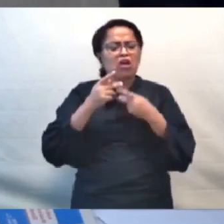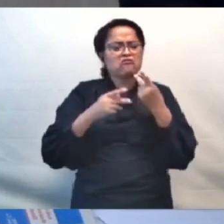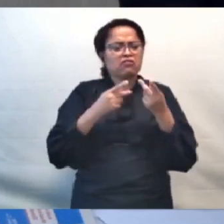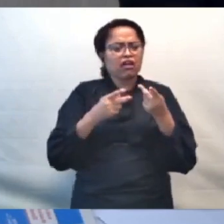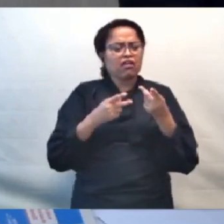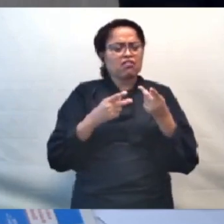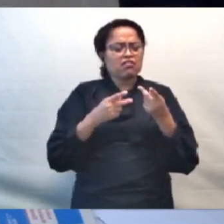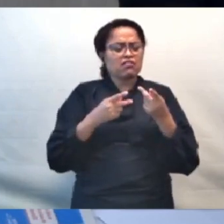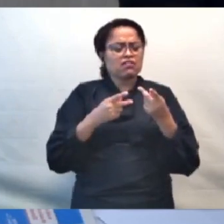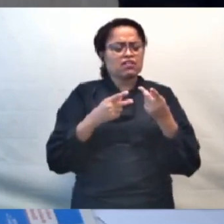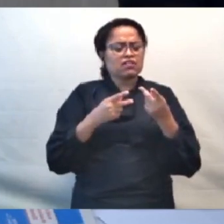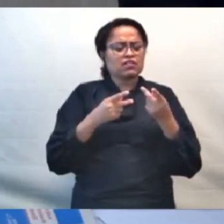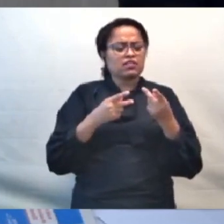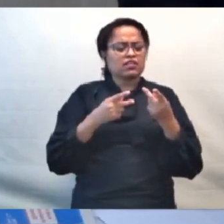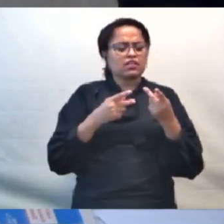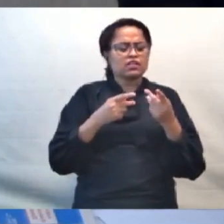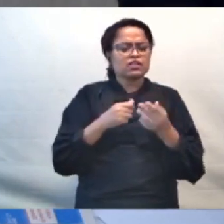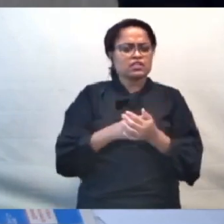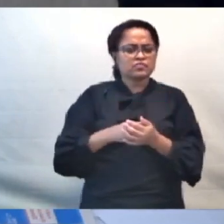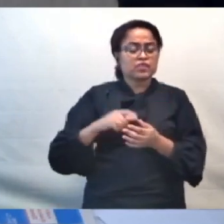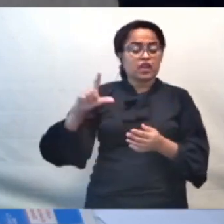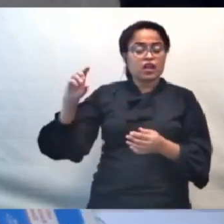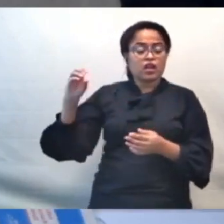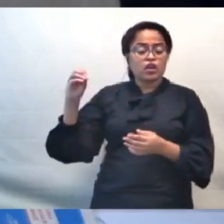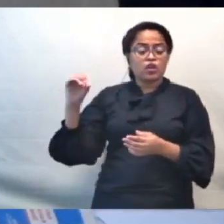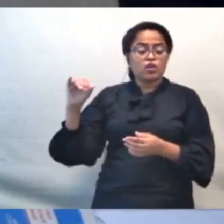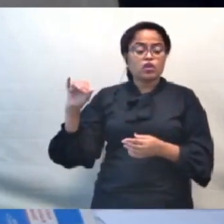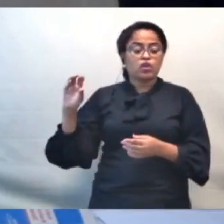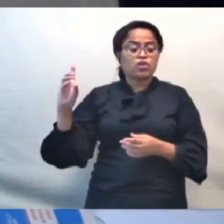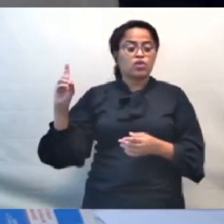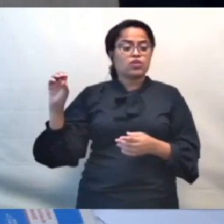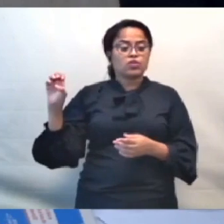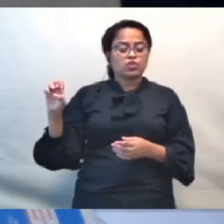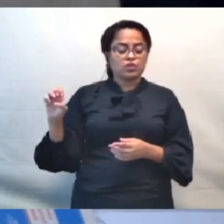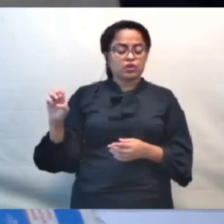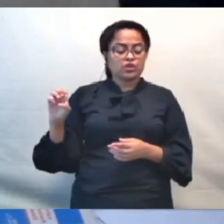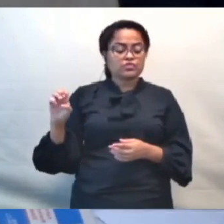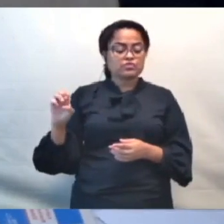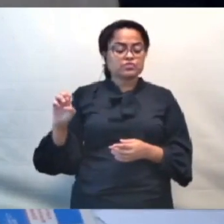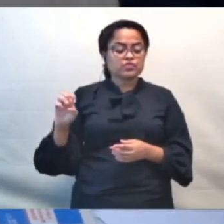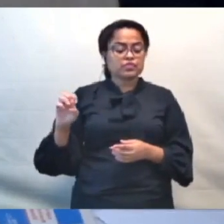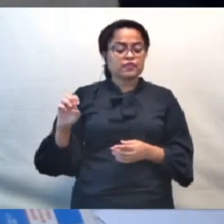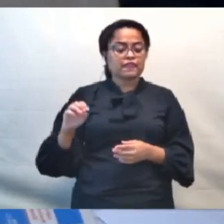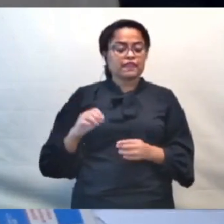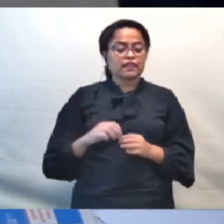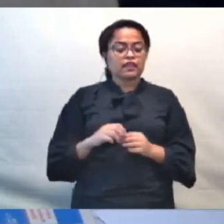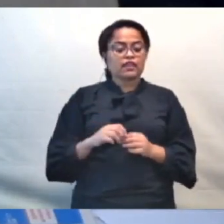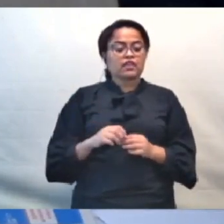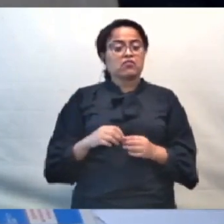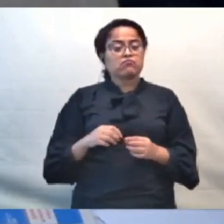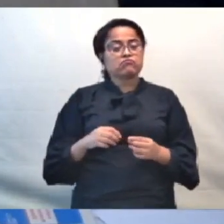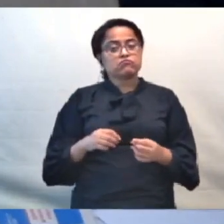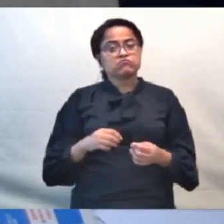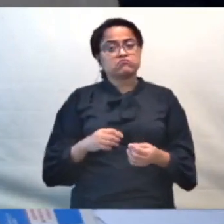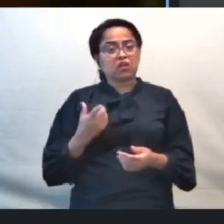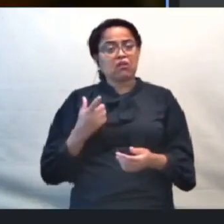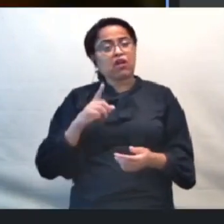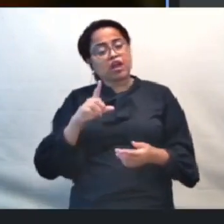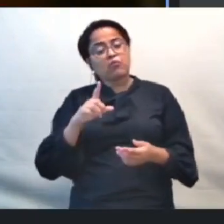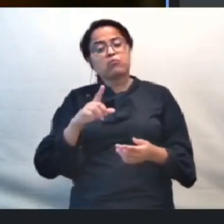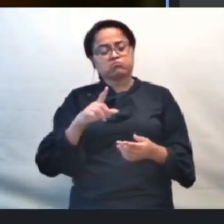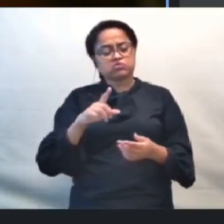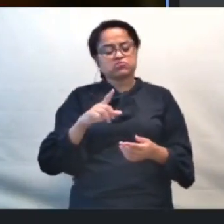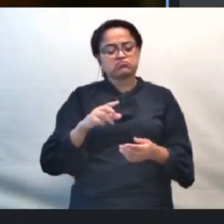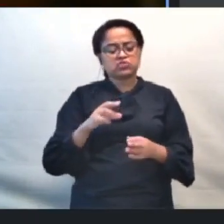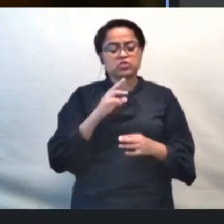pela fala da Loide, a Celu acabou respondendo aqui, aproveitando. Sim, em relação à questão do